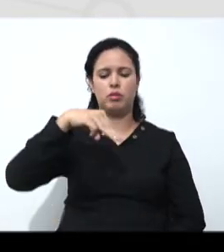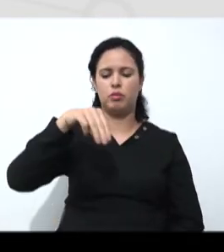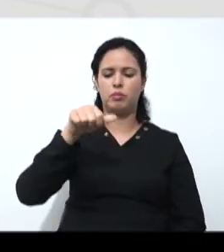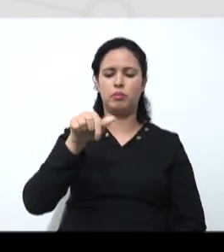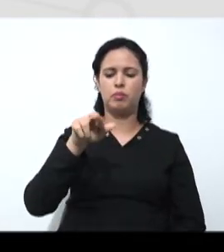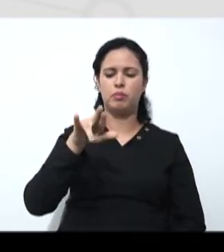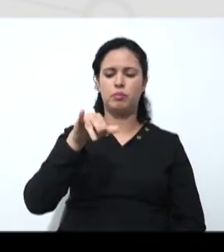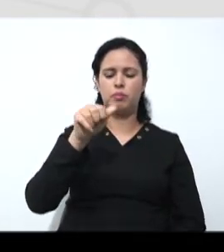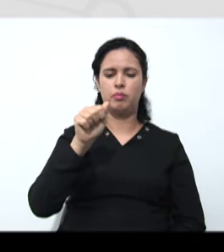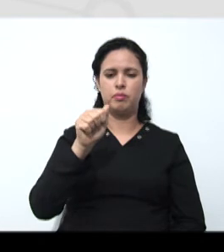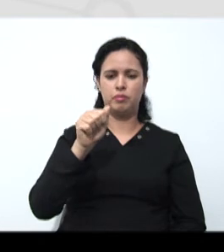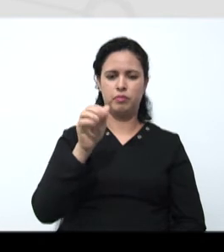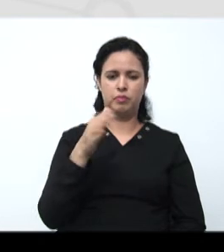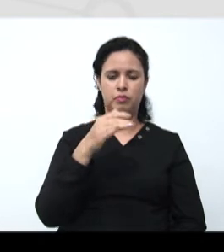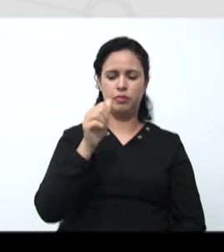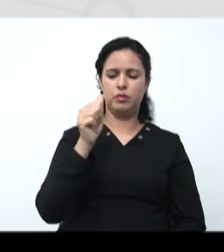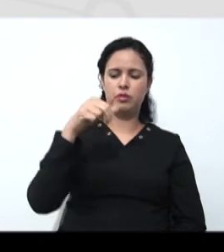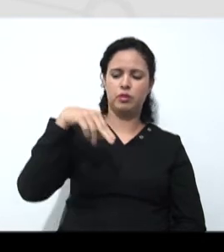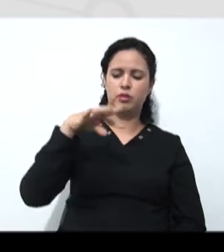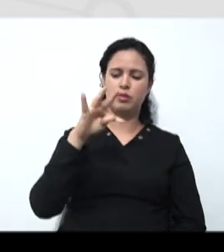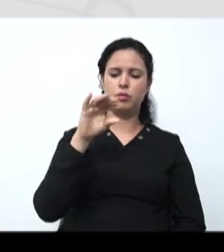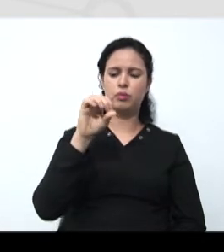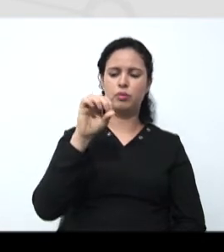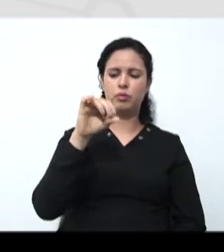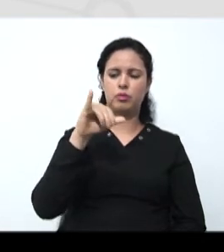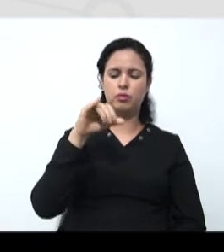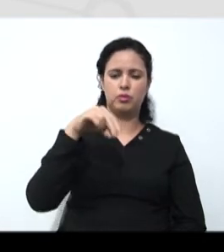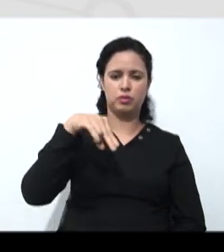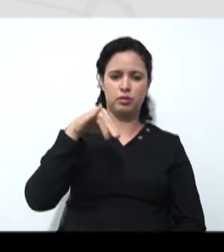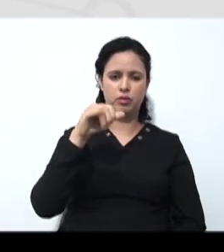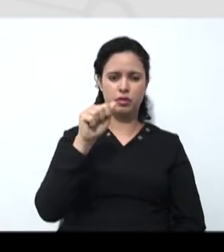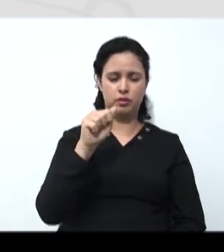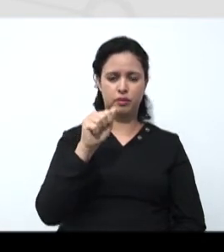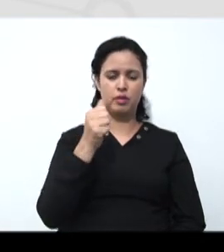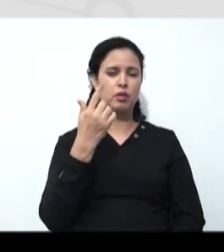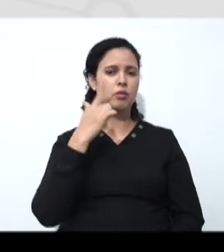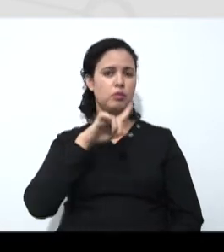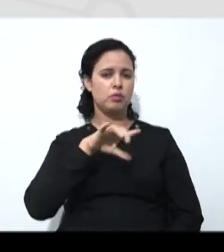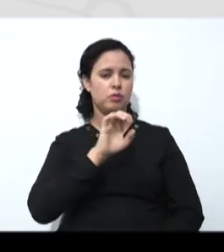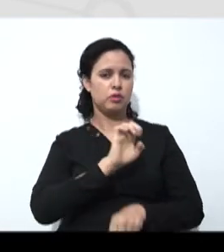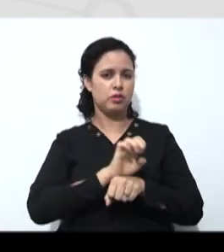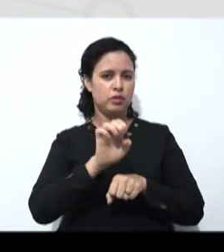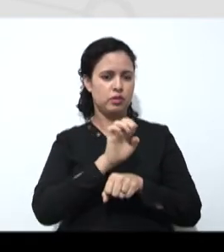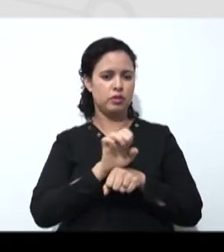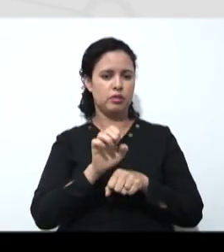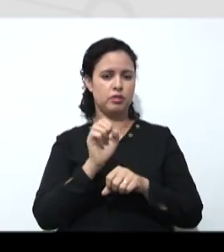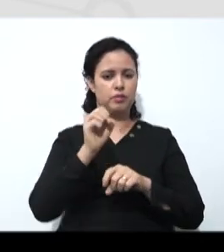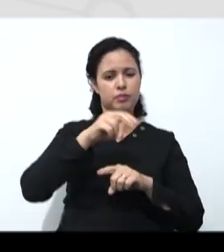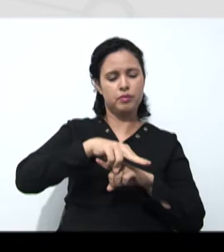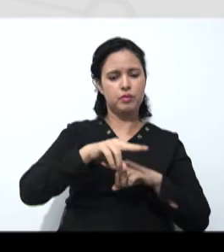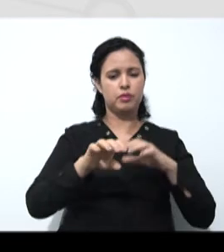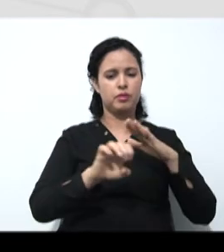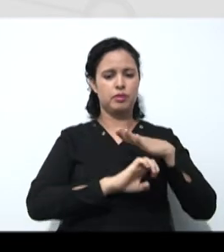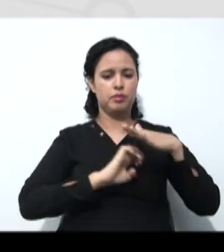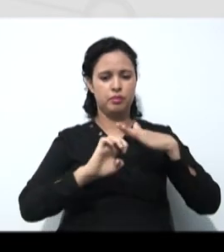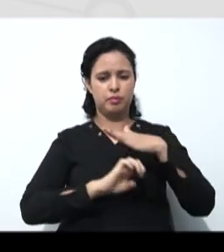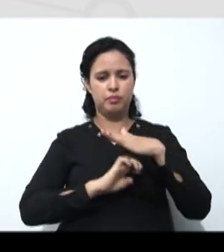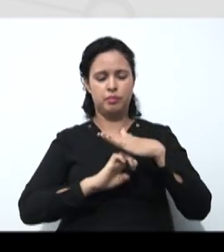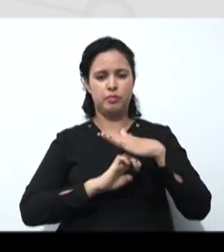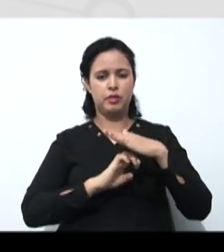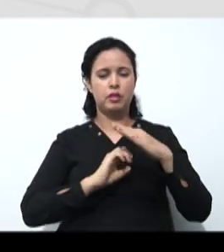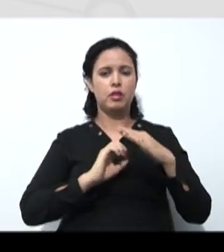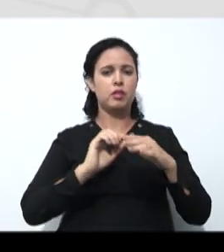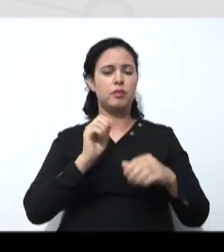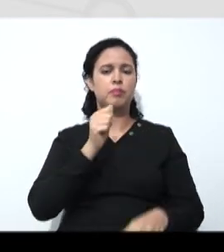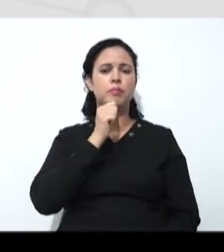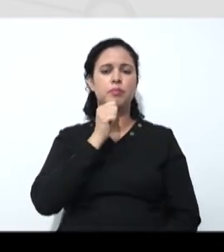foi admitida como estagiária numa empresa que fabricava móveis. Ela é uma pessoa jovem e não tinha muita experiência no ramo